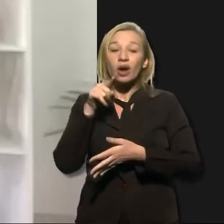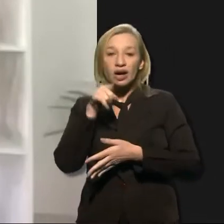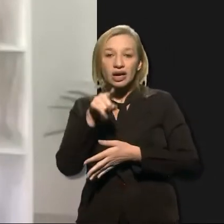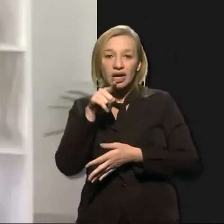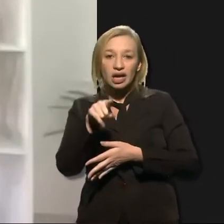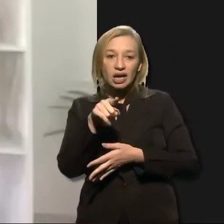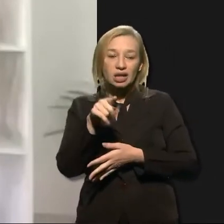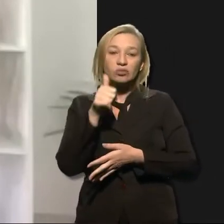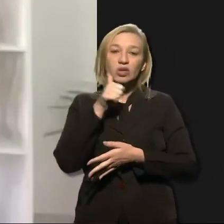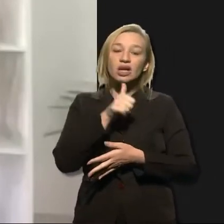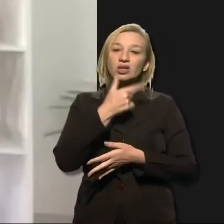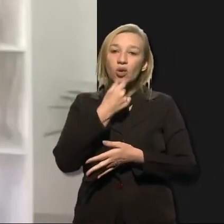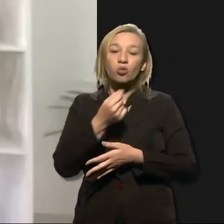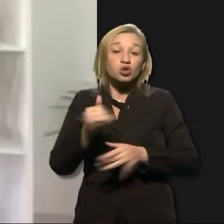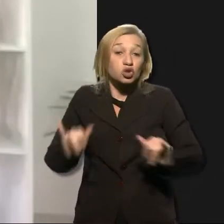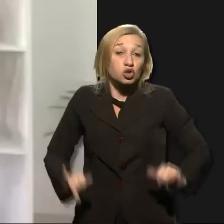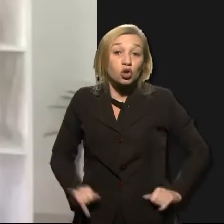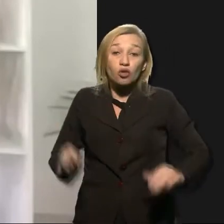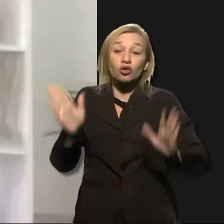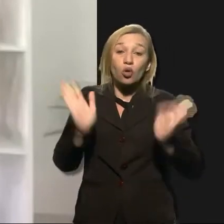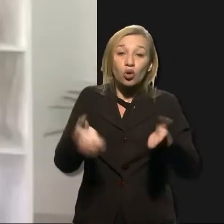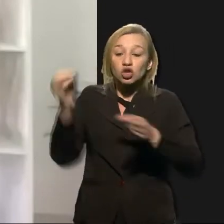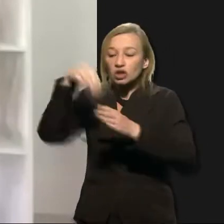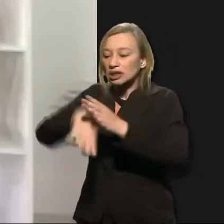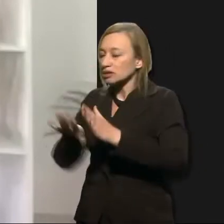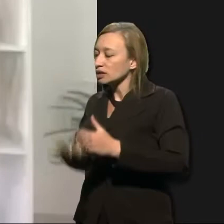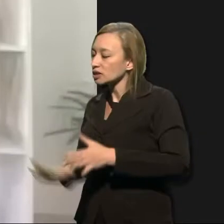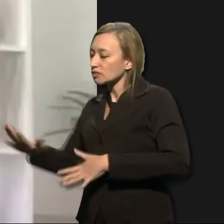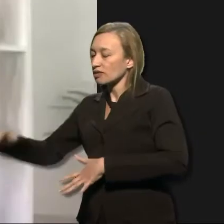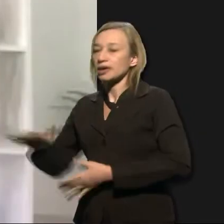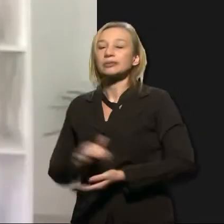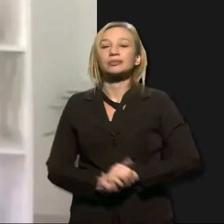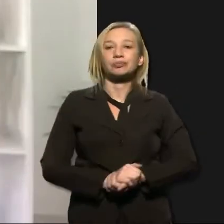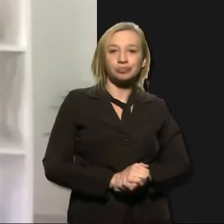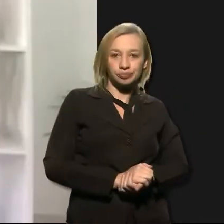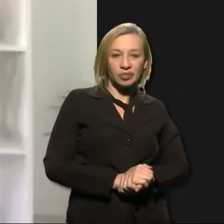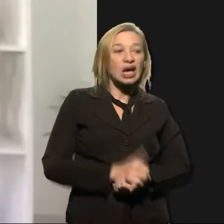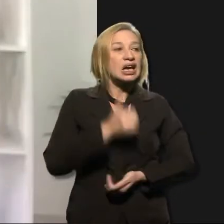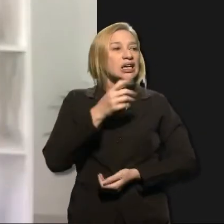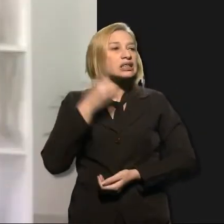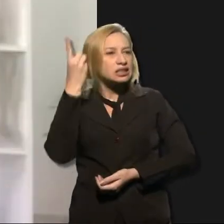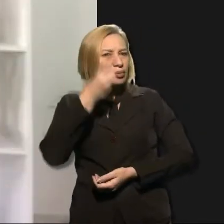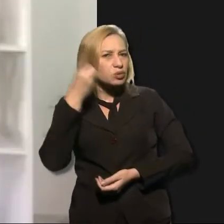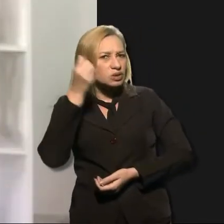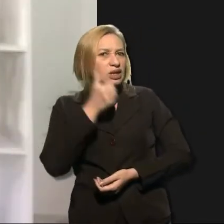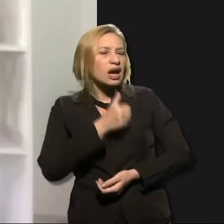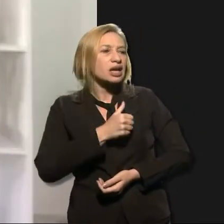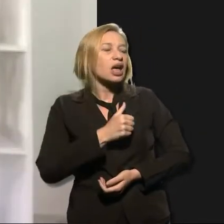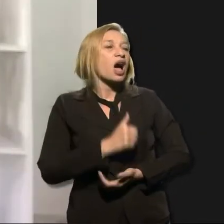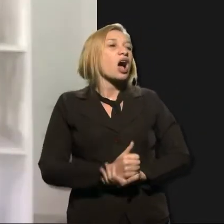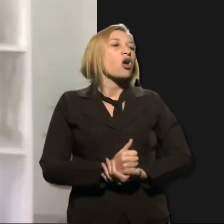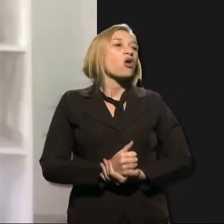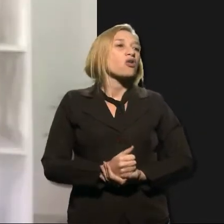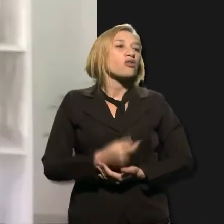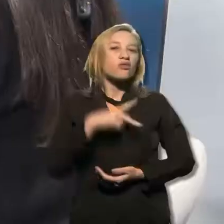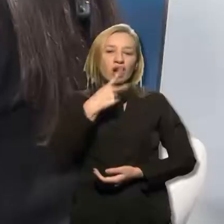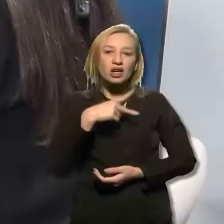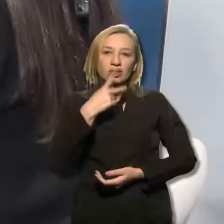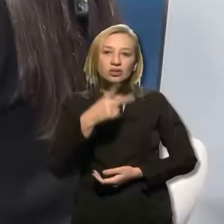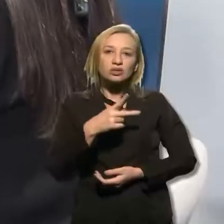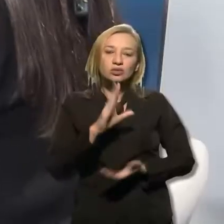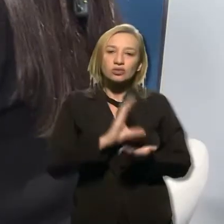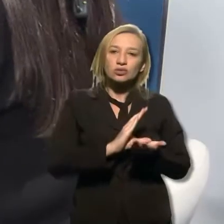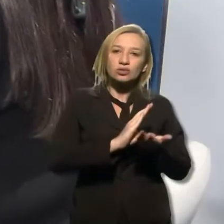microempresários, seja com aqueles e aquelas que sofrem hoje dentro das favelas e periferias.